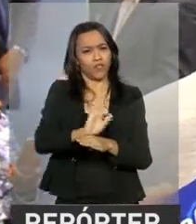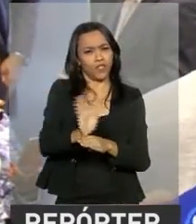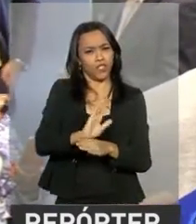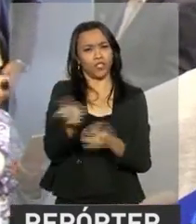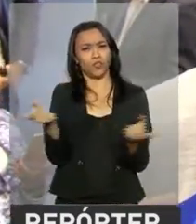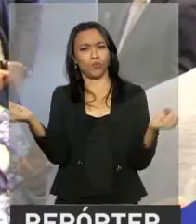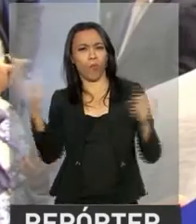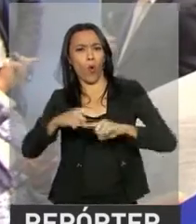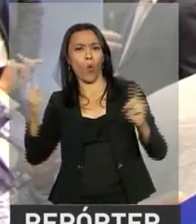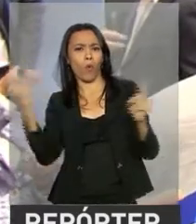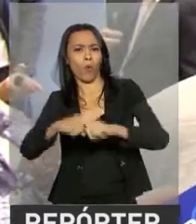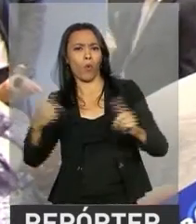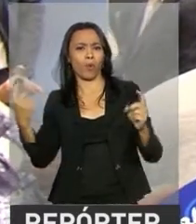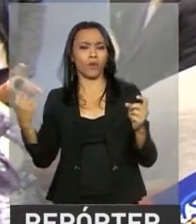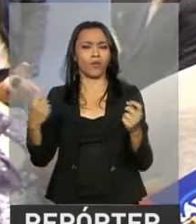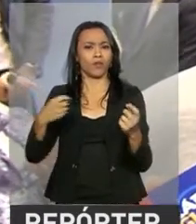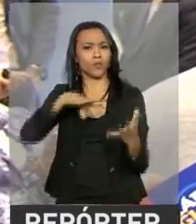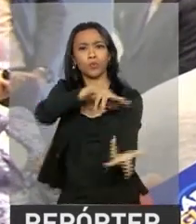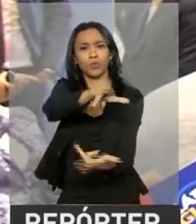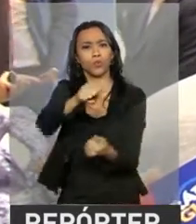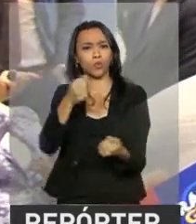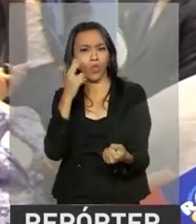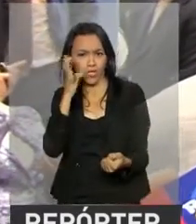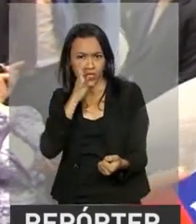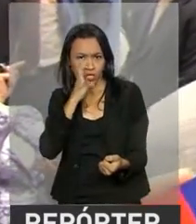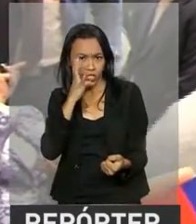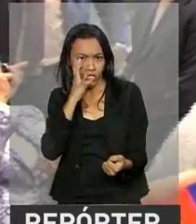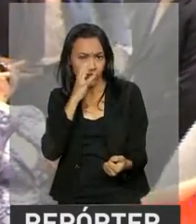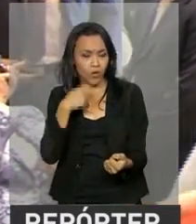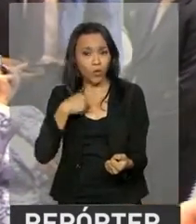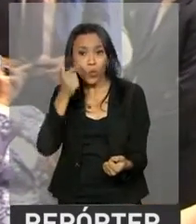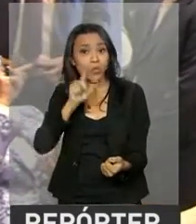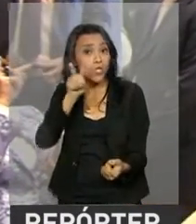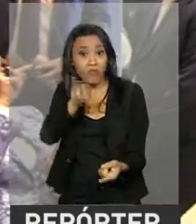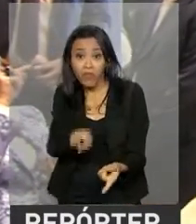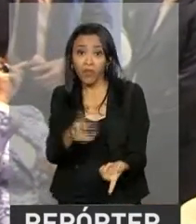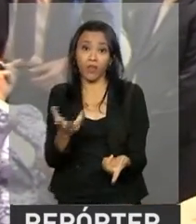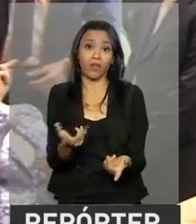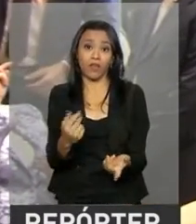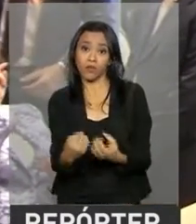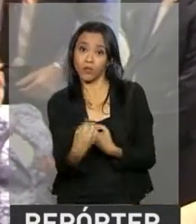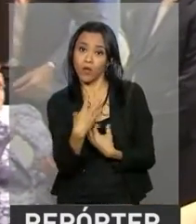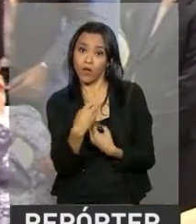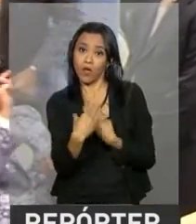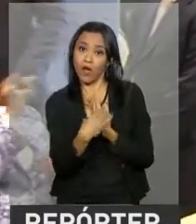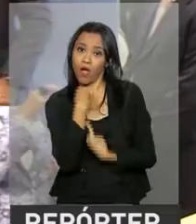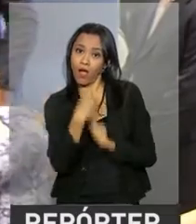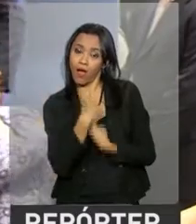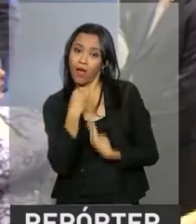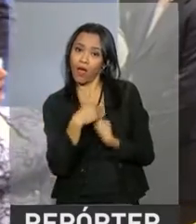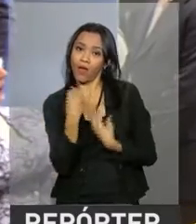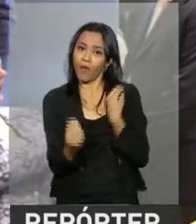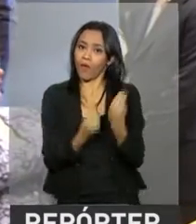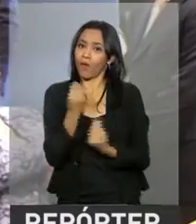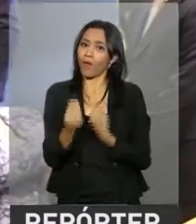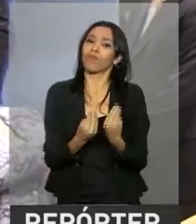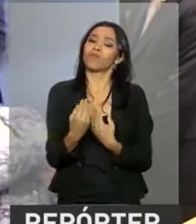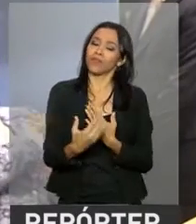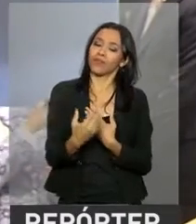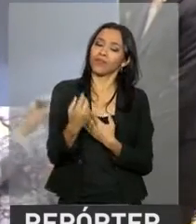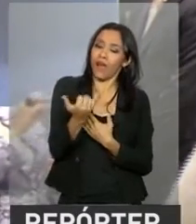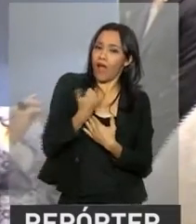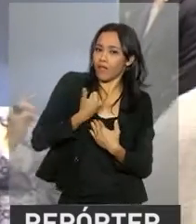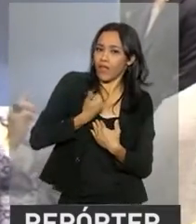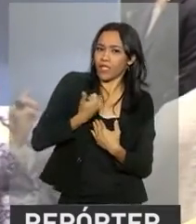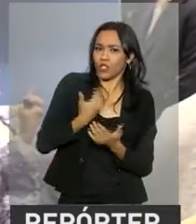adversários lutando em algum lugar do mundo. Em algum lugar do mundo eu não conseguia visualizar o golpe que ele estava fazendo e eles faziam para mim